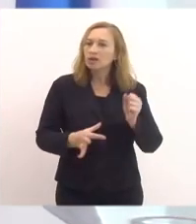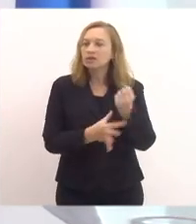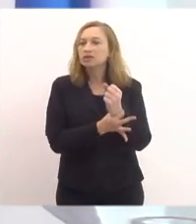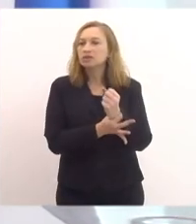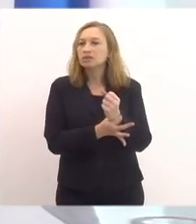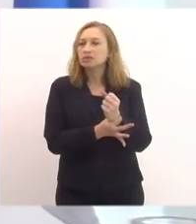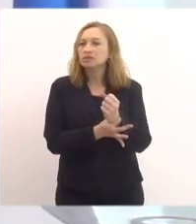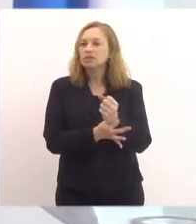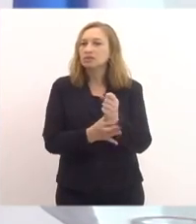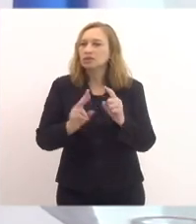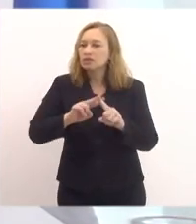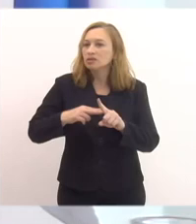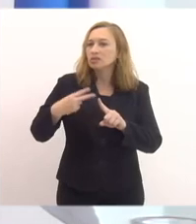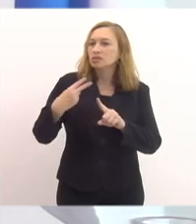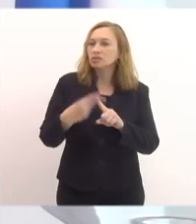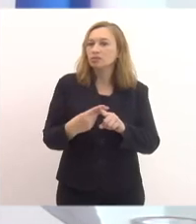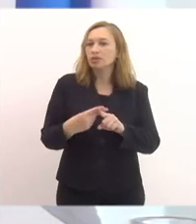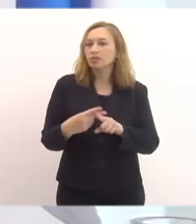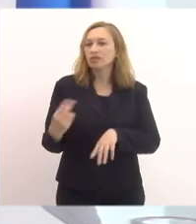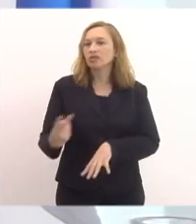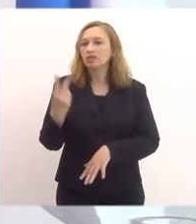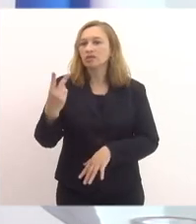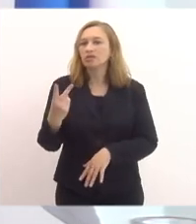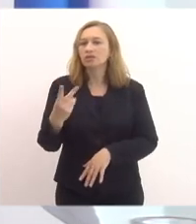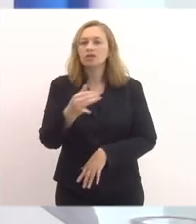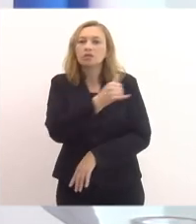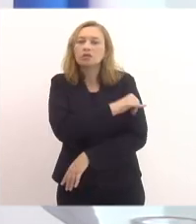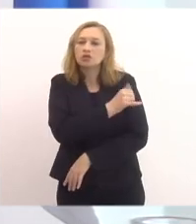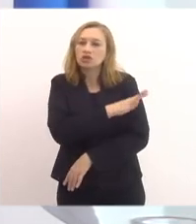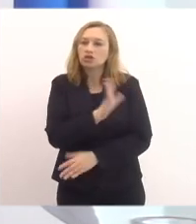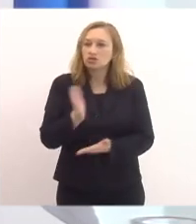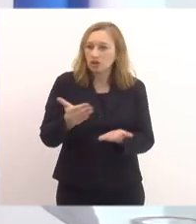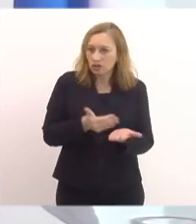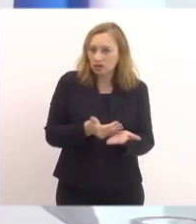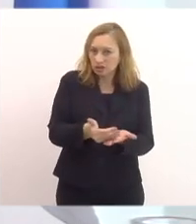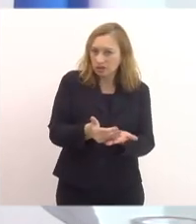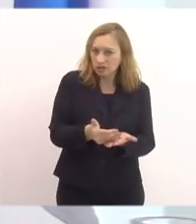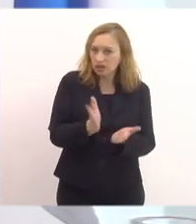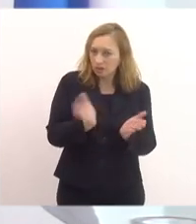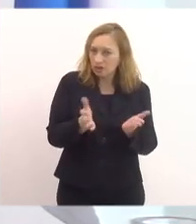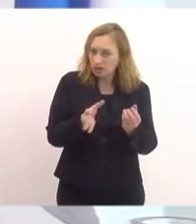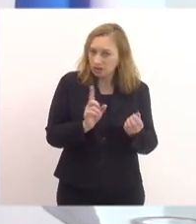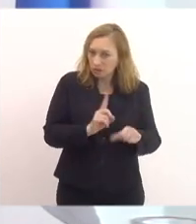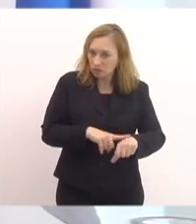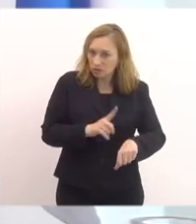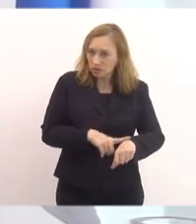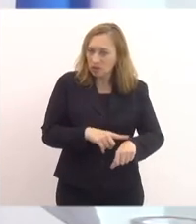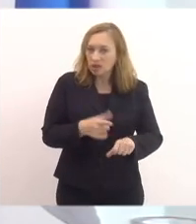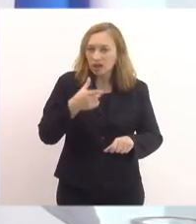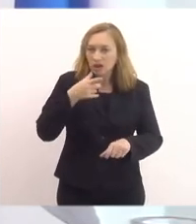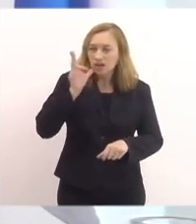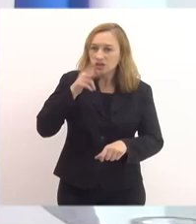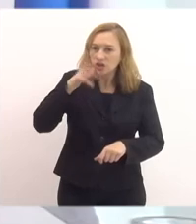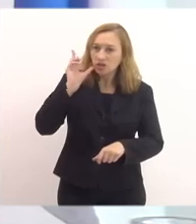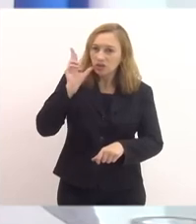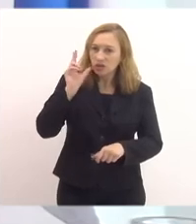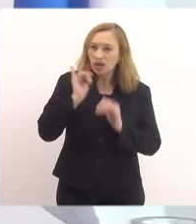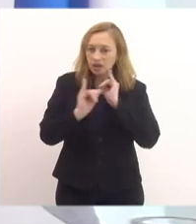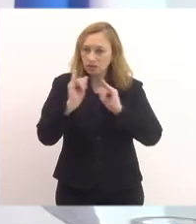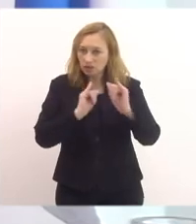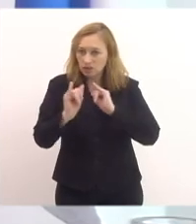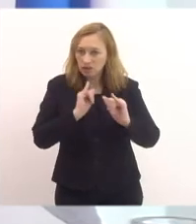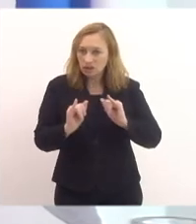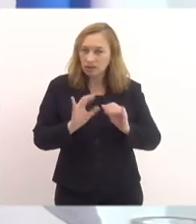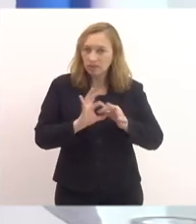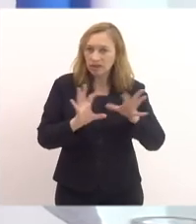estaria duplamente contemplado. Primeiro que o Rio de Janeiro já reingressou, já está reingressando nesse momento. Sim, saiu anteontem a notícia, a autorização